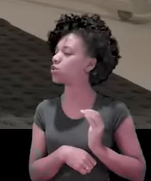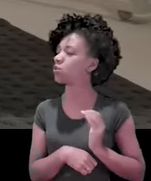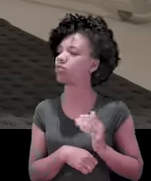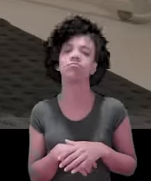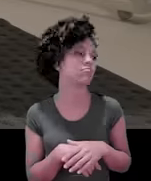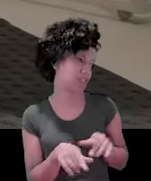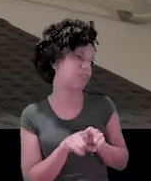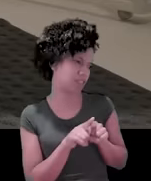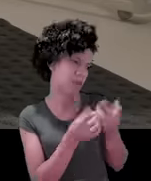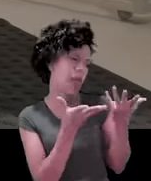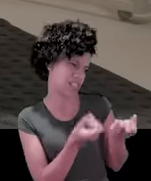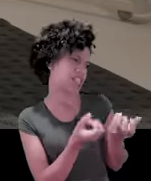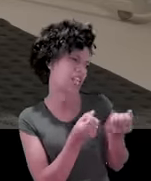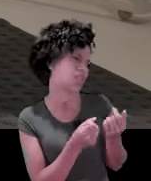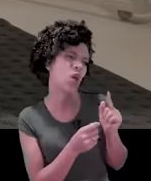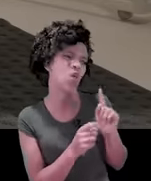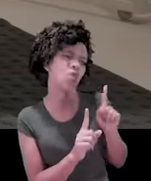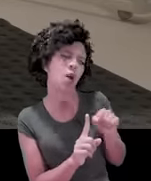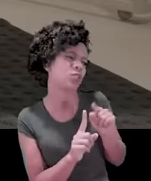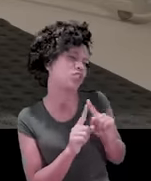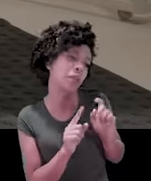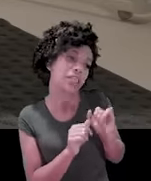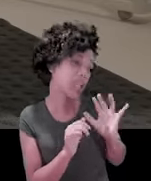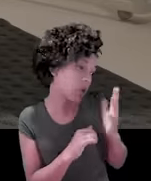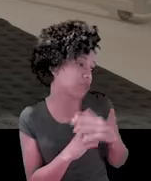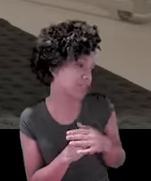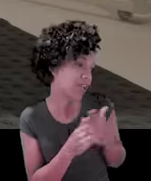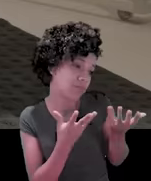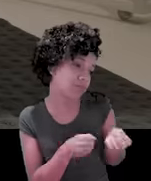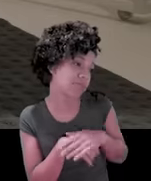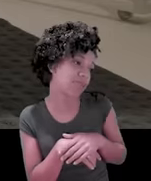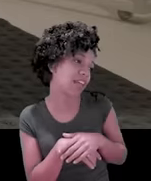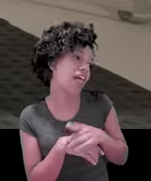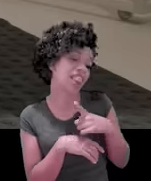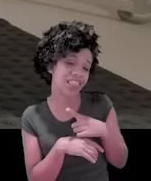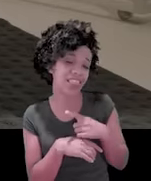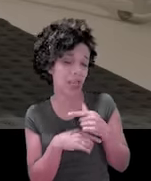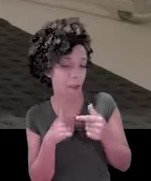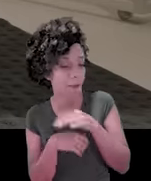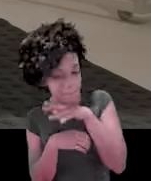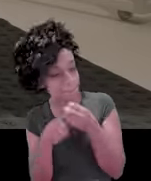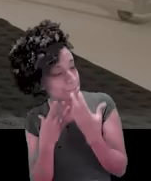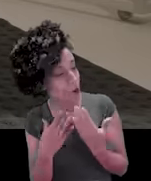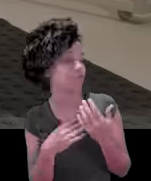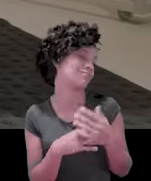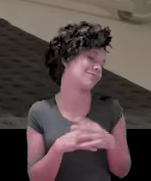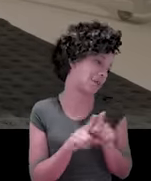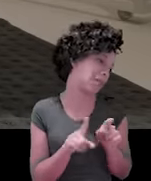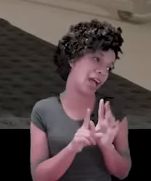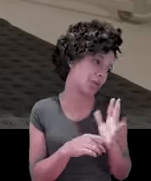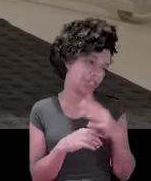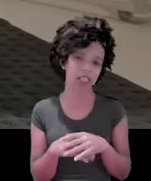e eu recebo também viu não é extensão mas acontecer não mas eu tô morrendo coisa ruim de direito que eu tô recortar espera coisa boa quando você